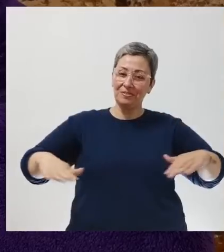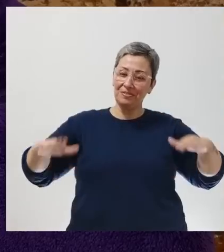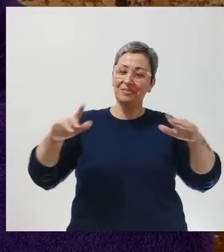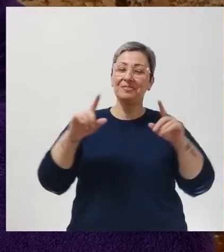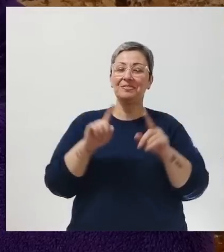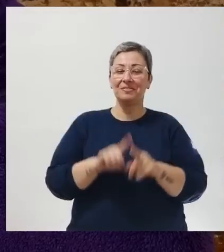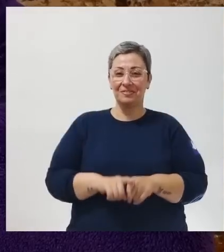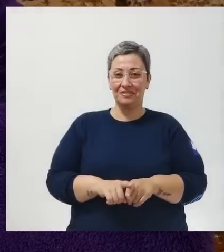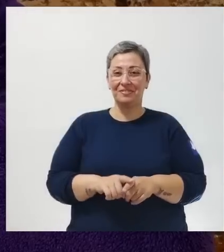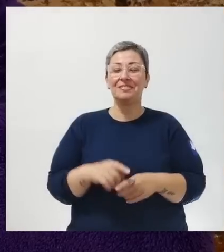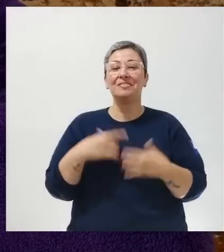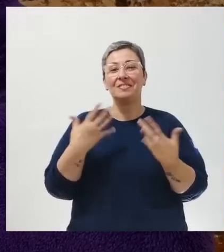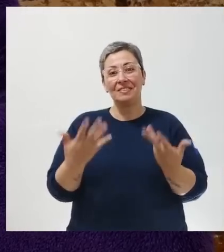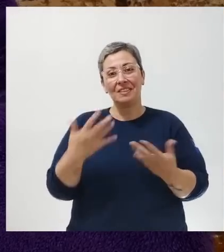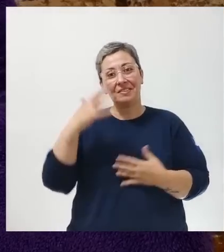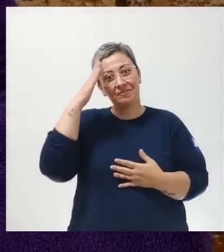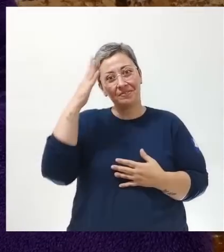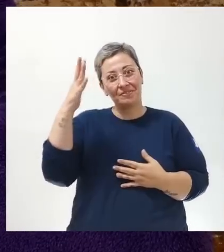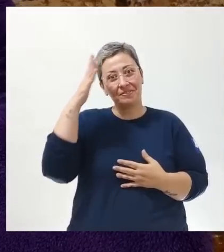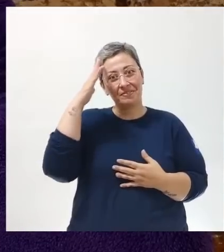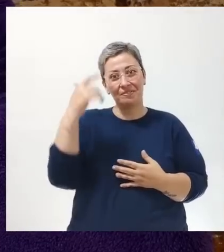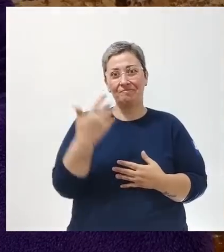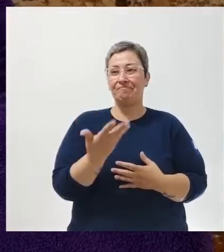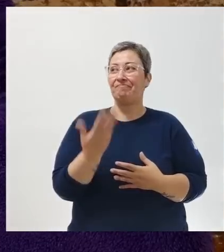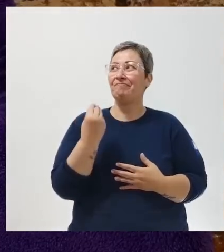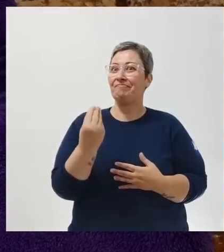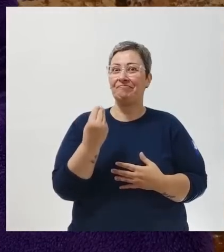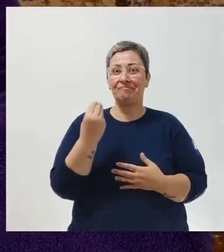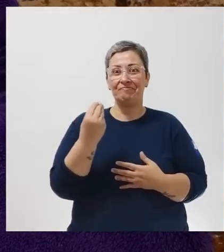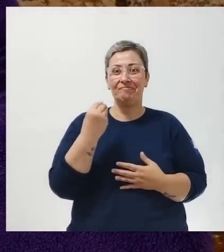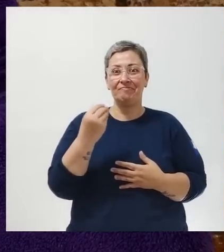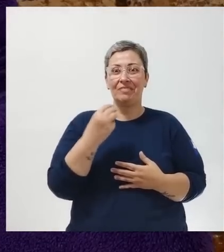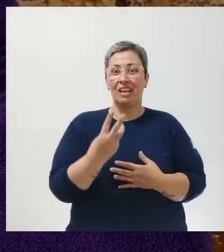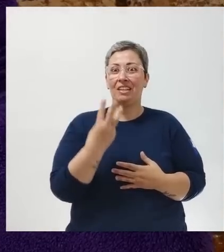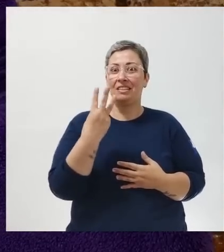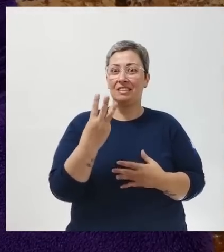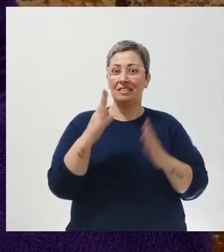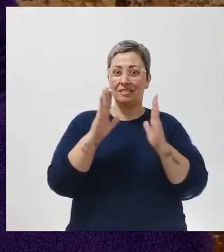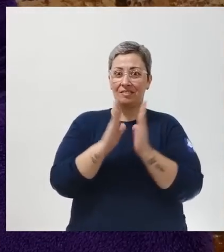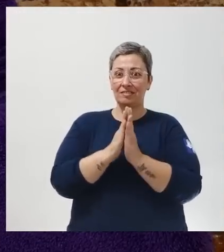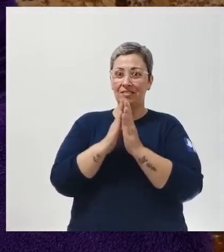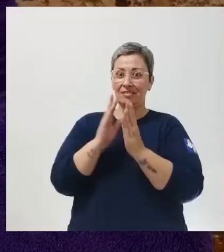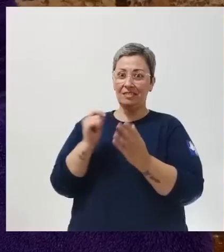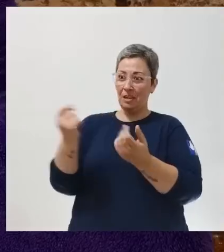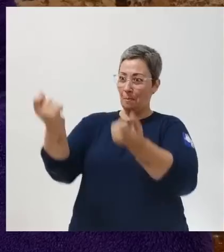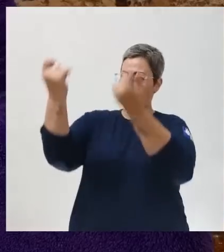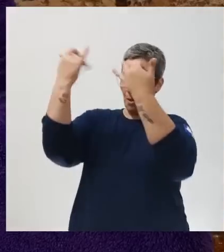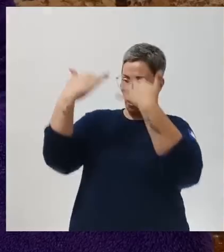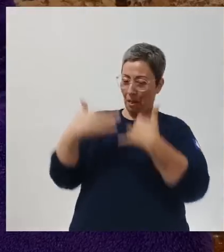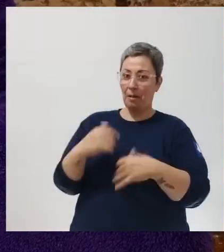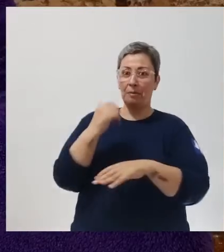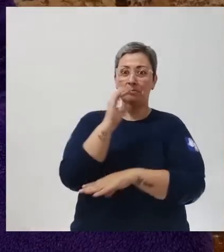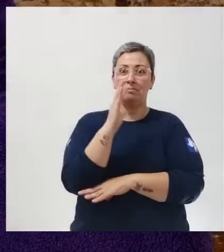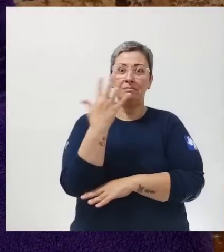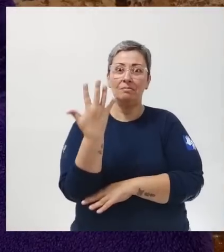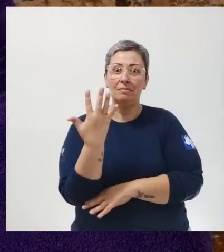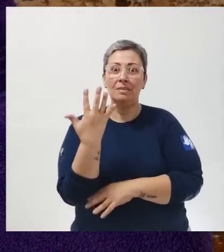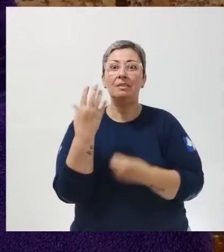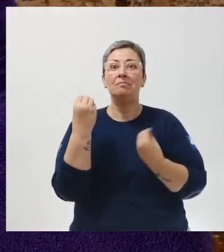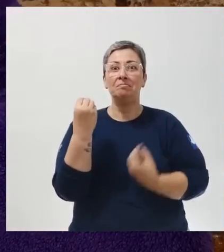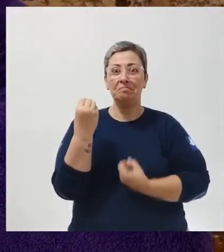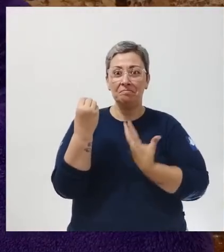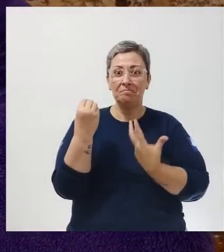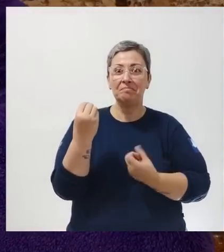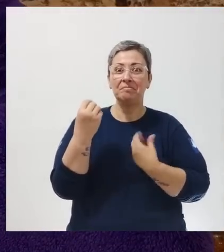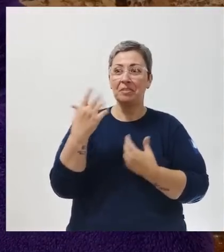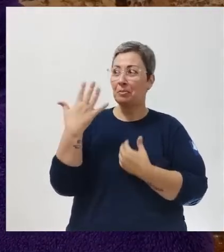nossa infância. Imaginem vocês, 3 livros que saltaram do nosso pé de poesia